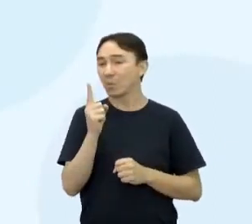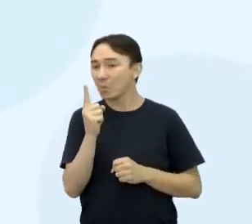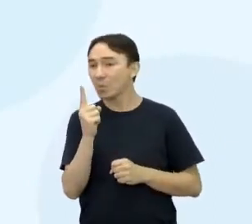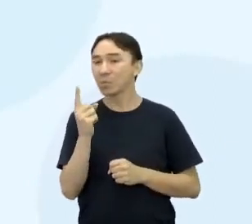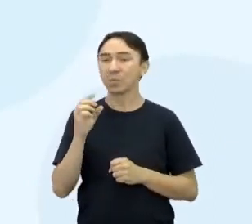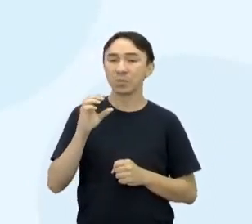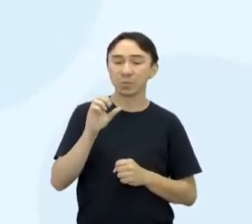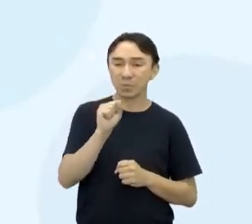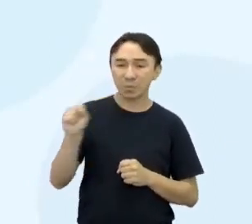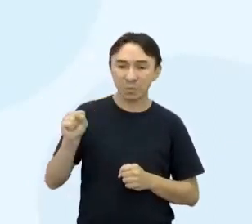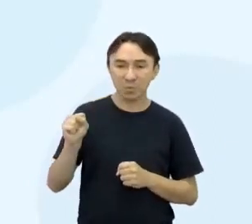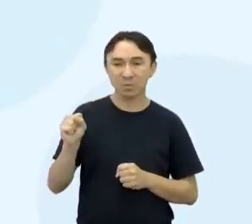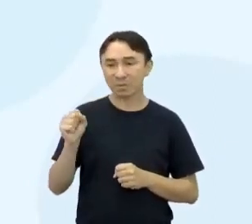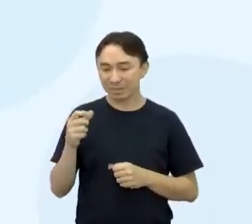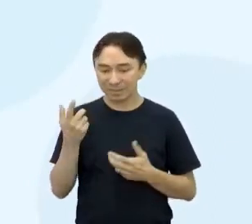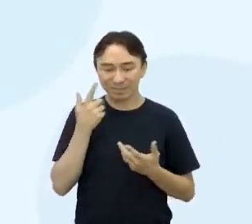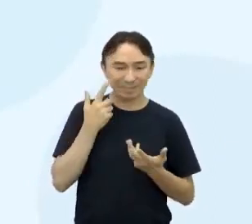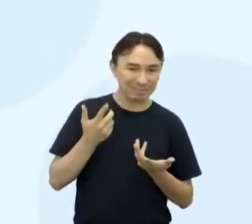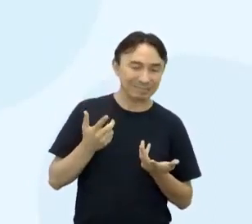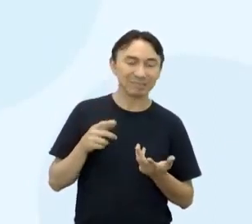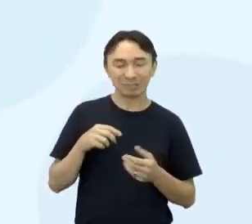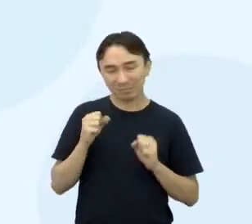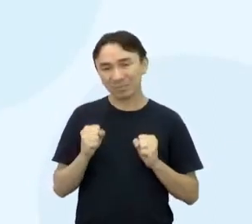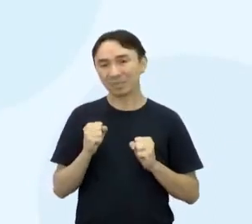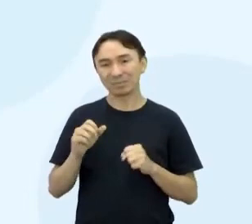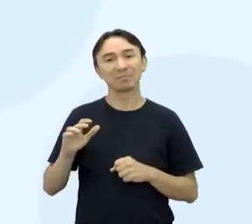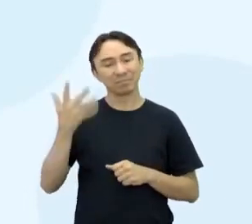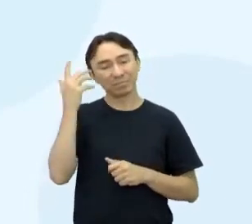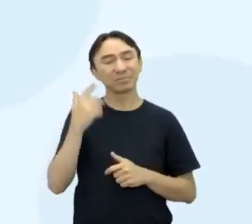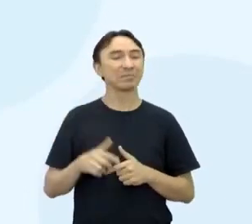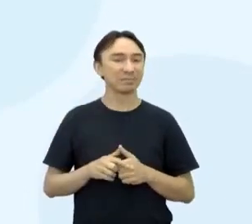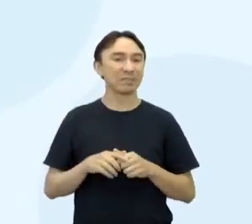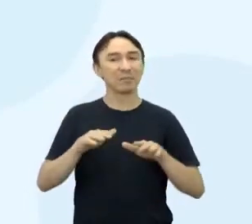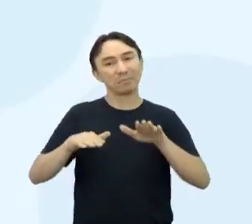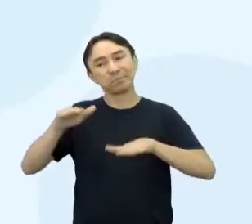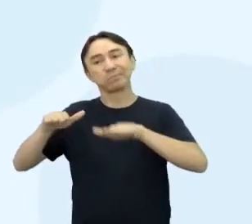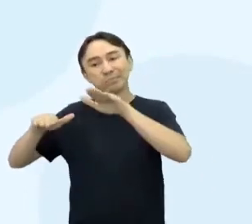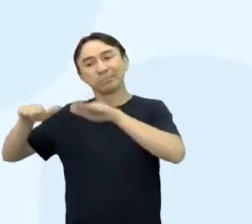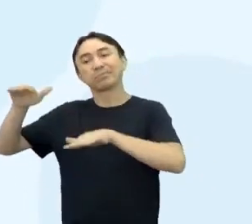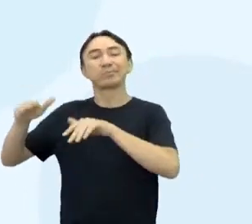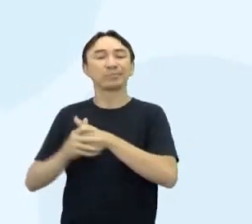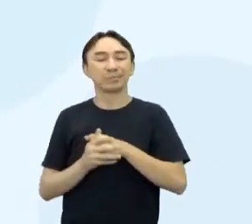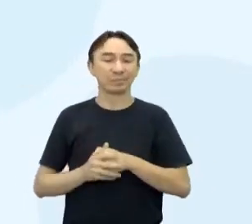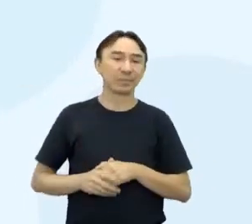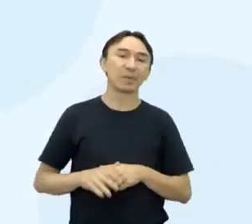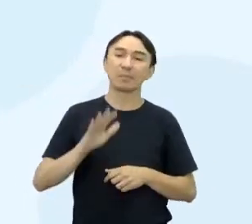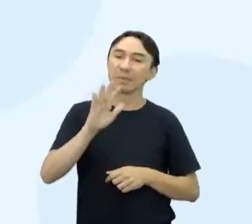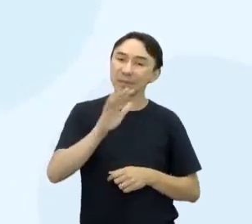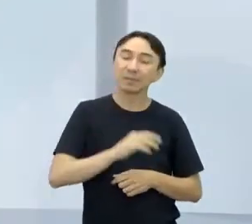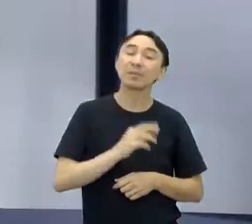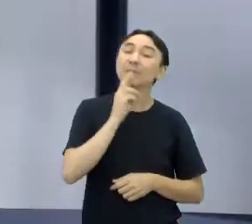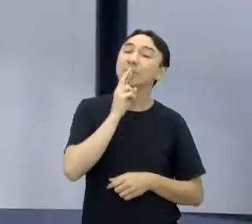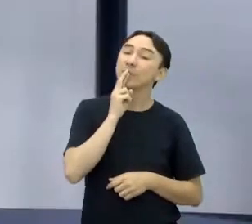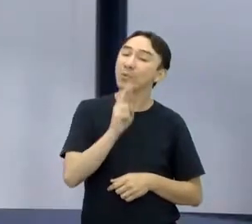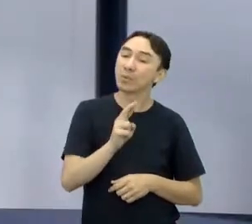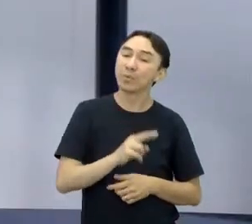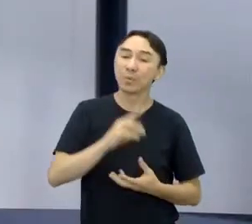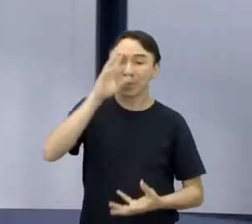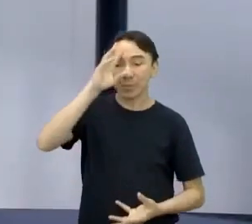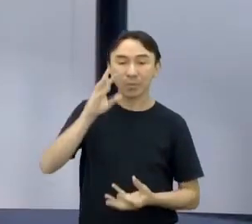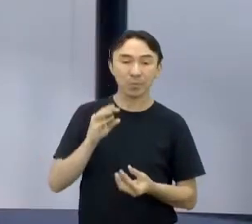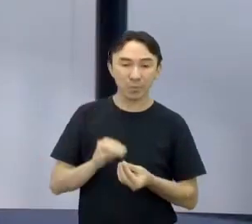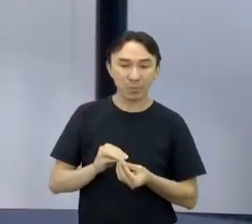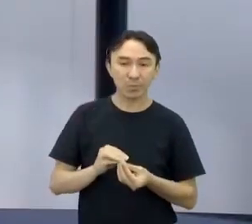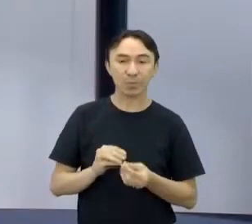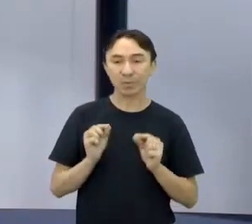no relatório vocês podem dizer isso também. Então, o que a gente conclui? Olha lá, no tópico de resultados. Pessoal, é importante que vocês